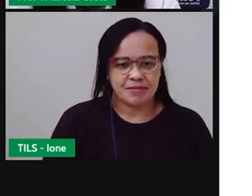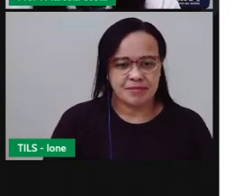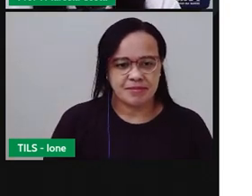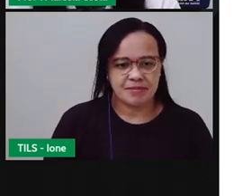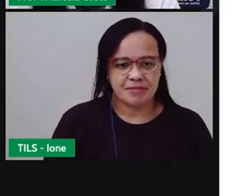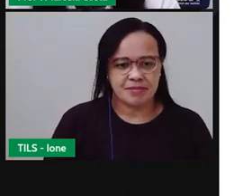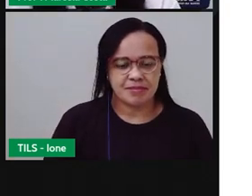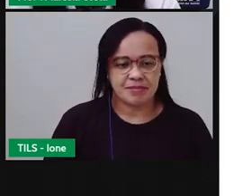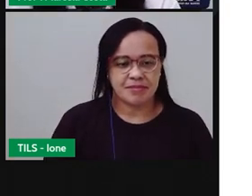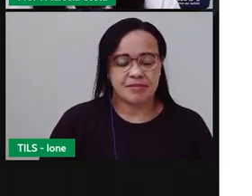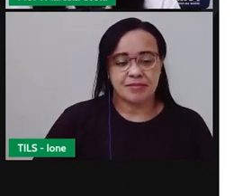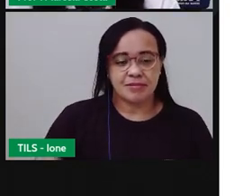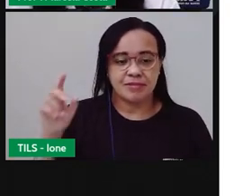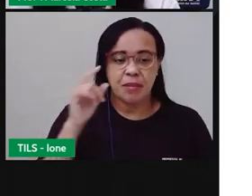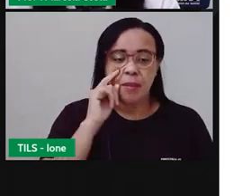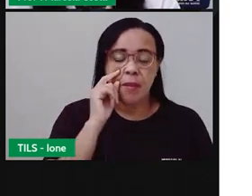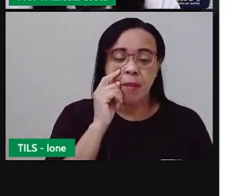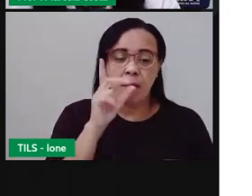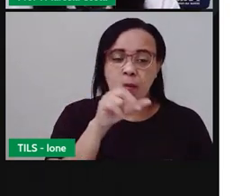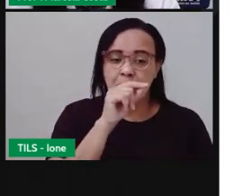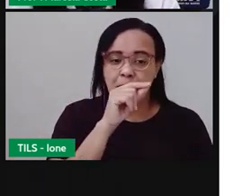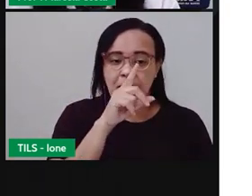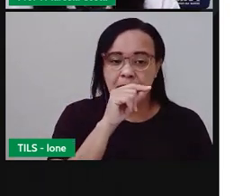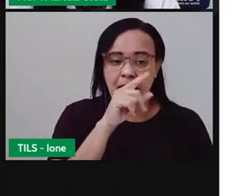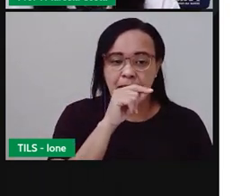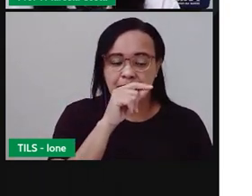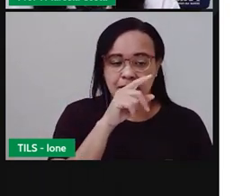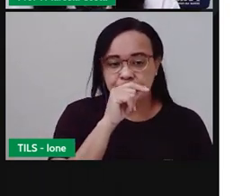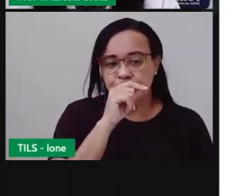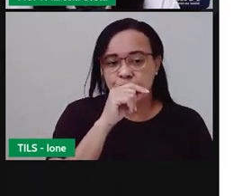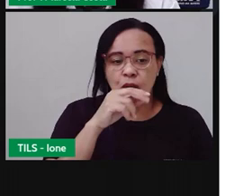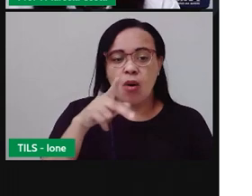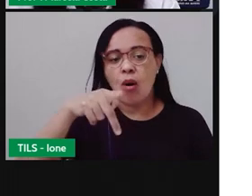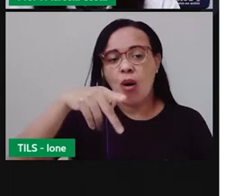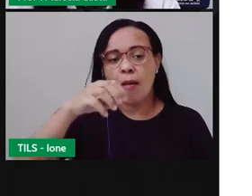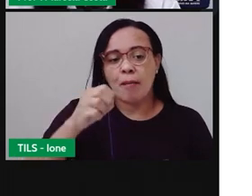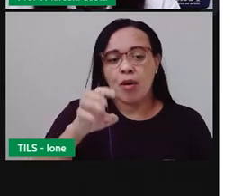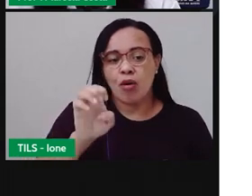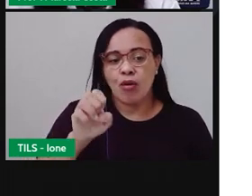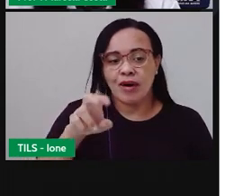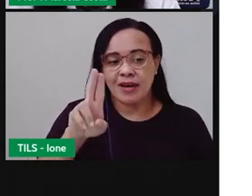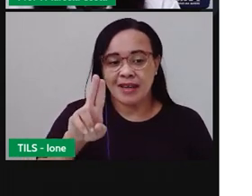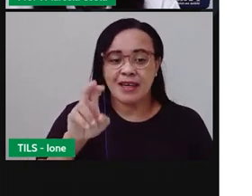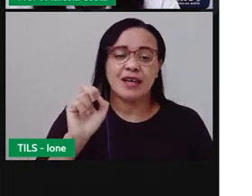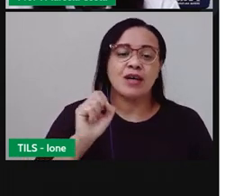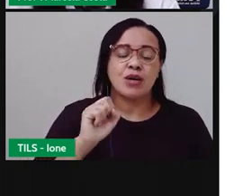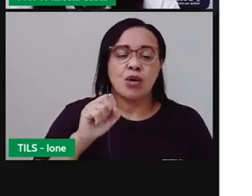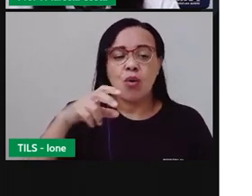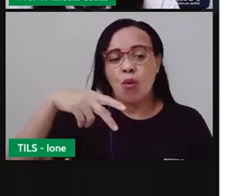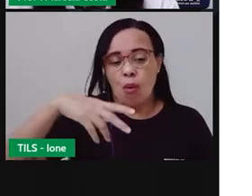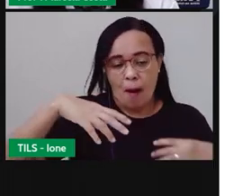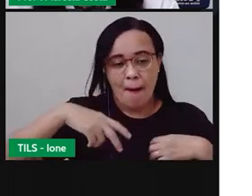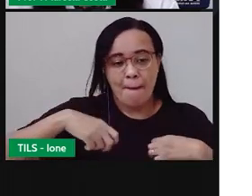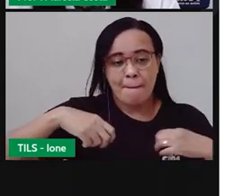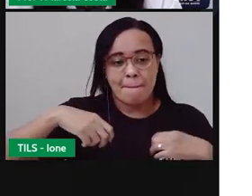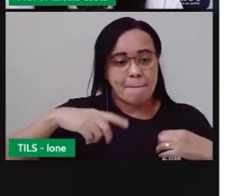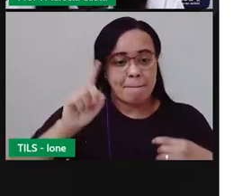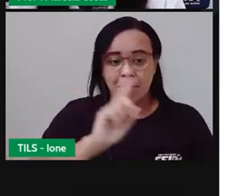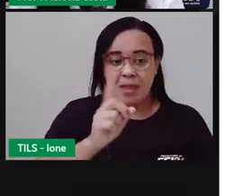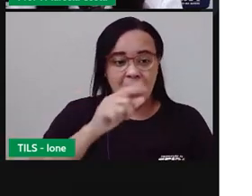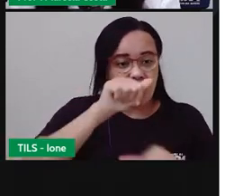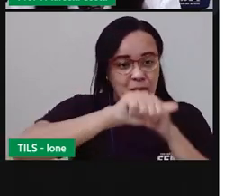e o pato apoio a polpa do page Puma